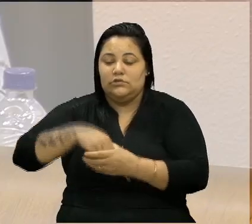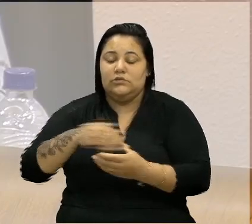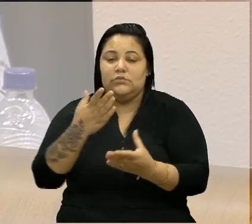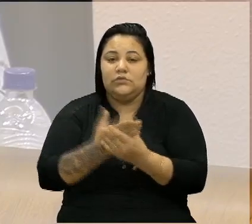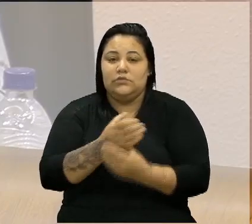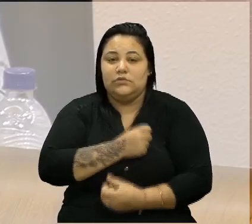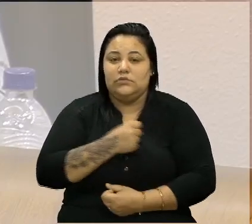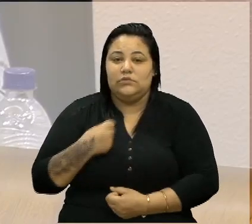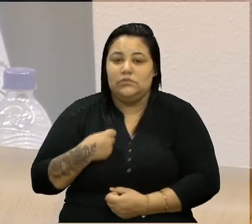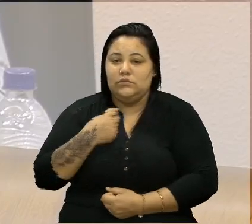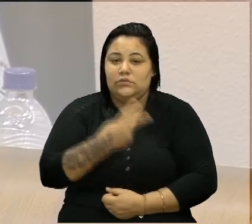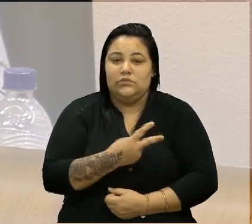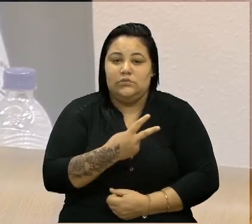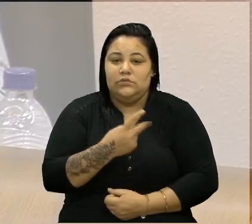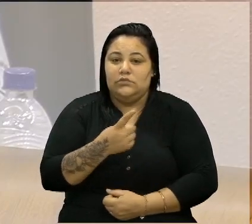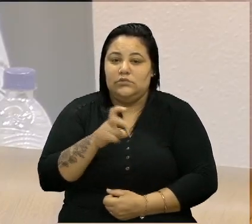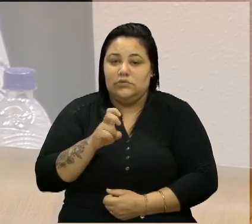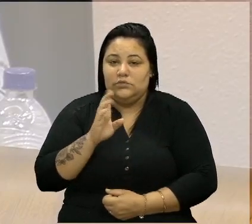processo número